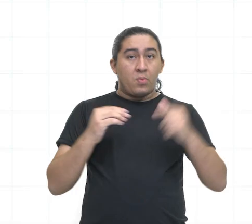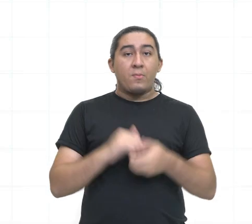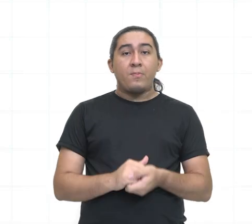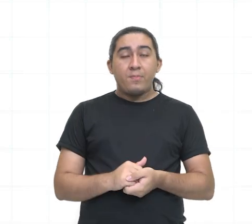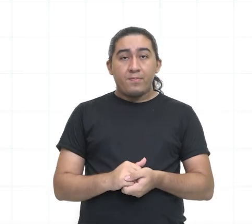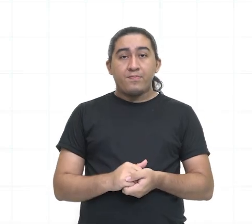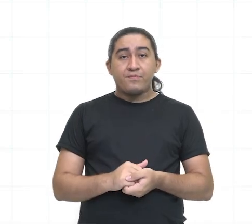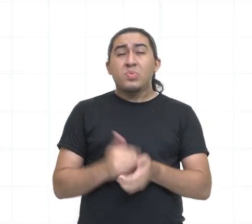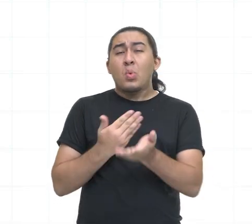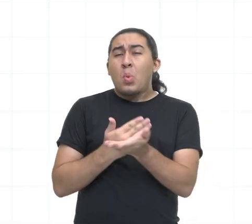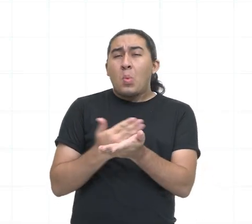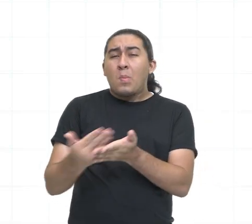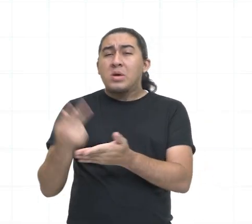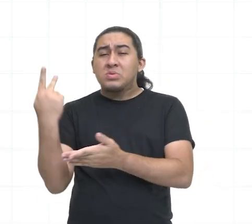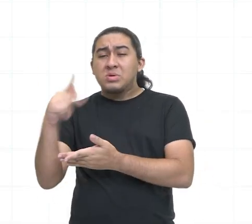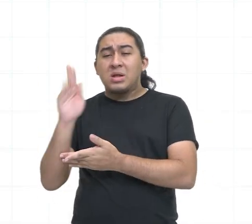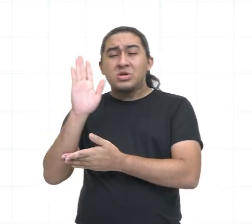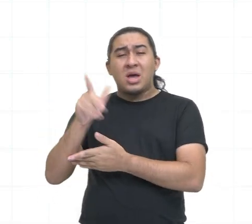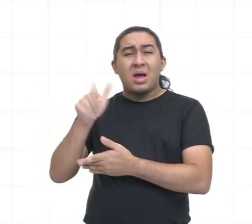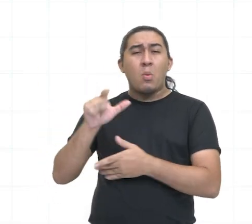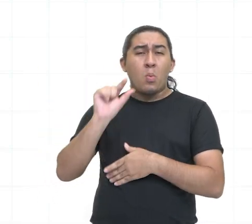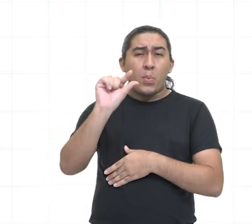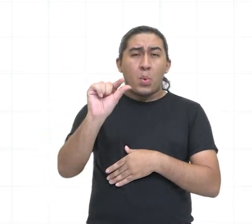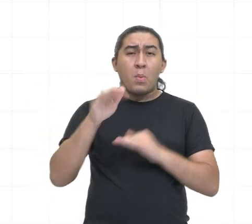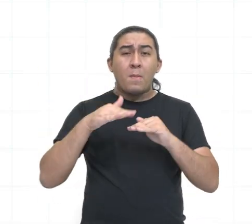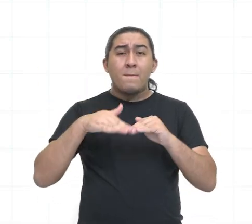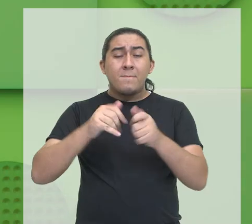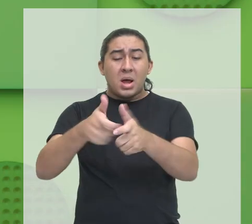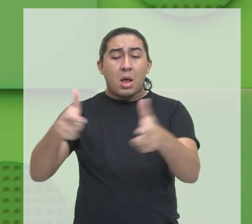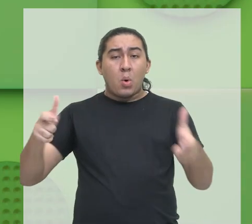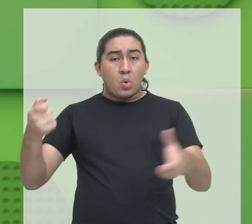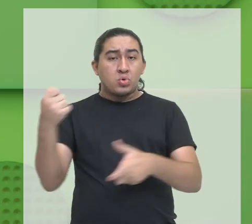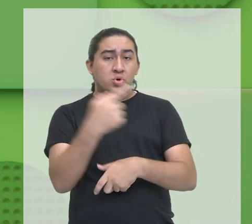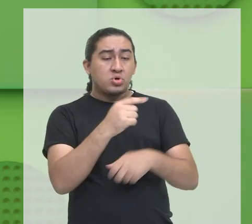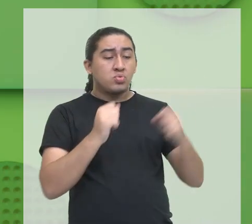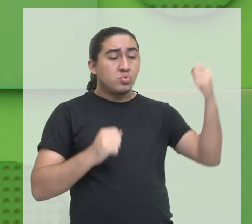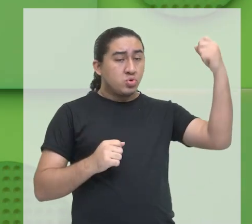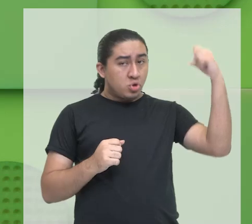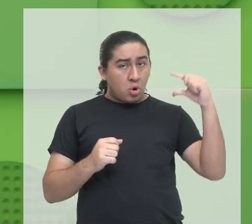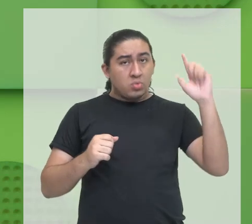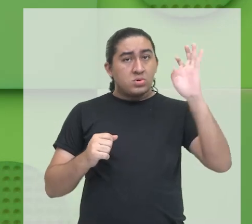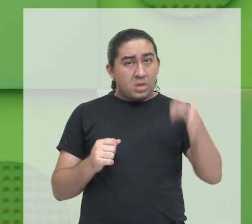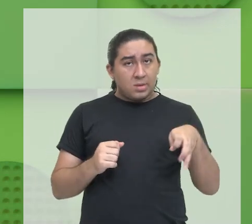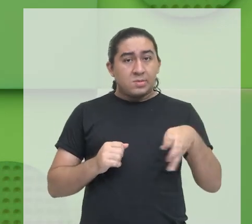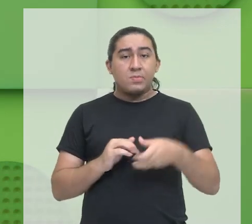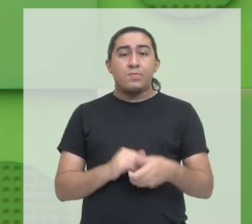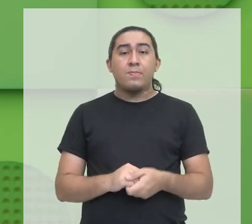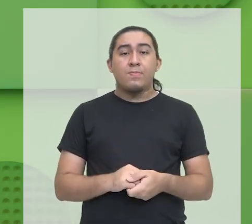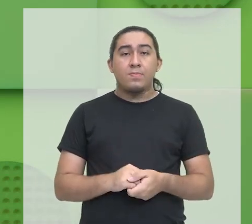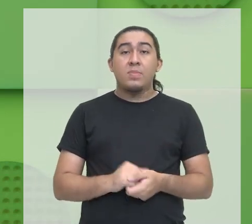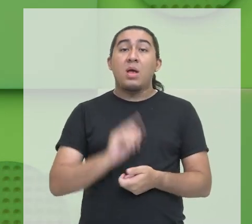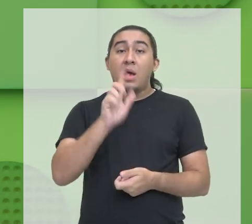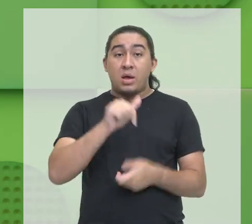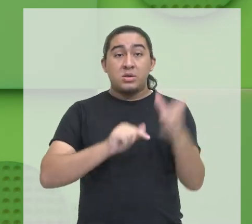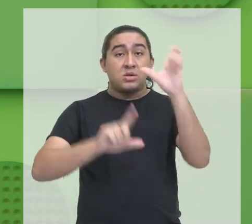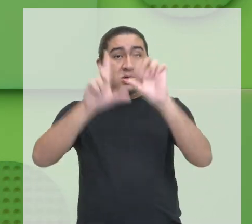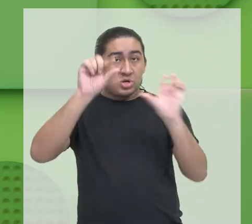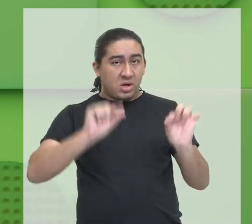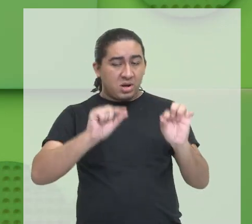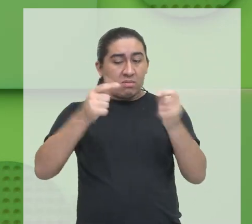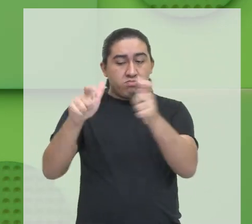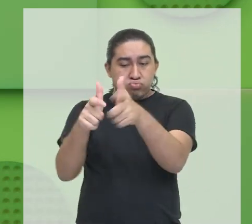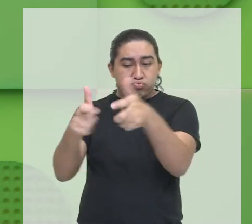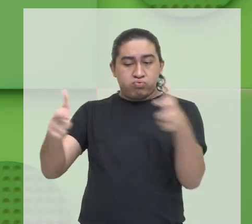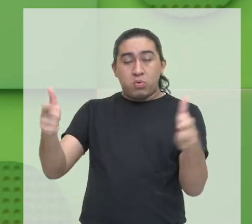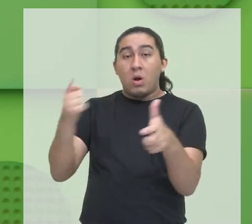seu início de vida, ela já era um pouco maior do que o Sol. Tá? Certo? Então, essas estrelas